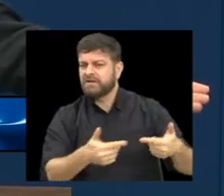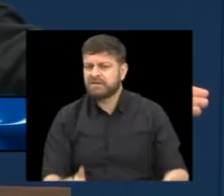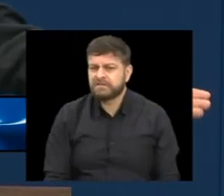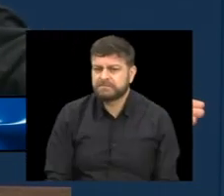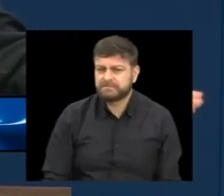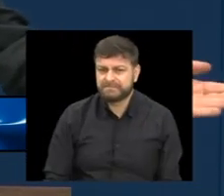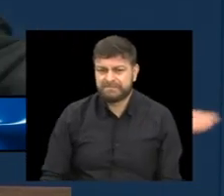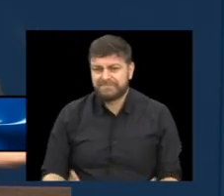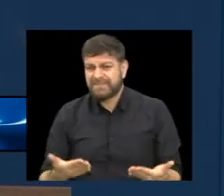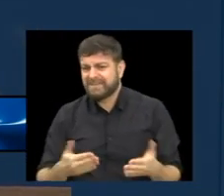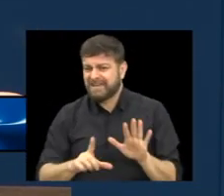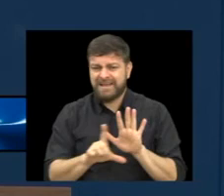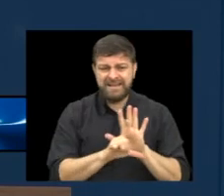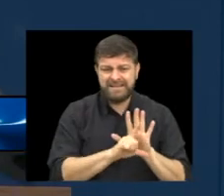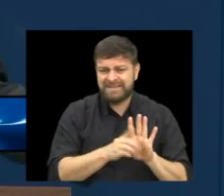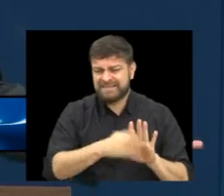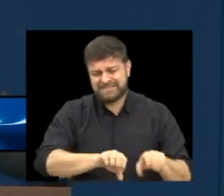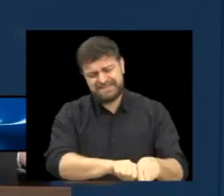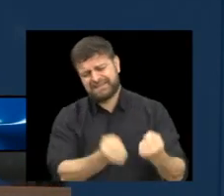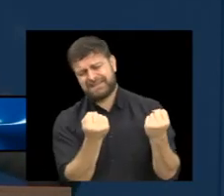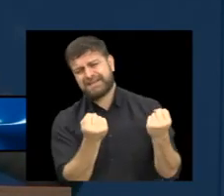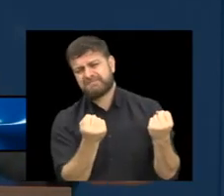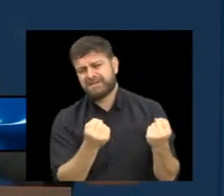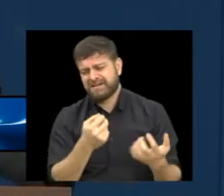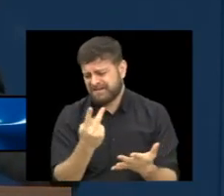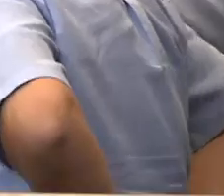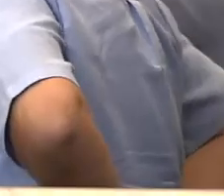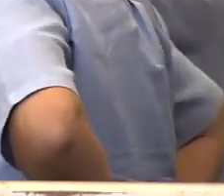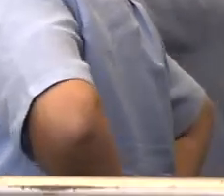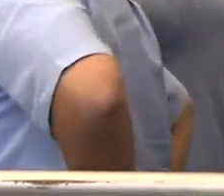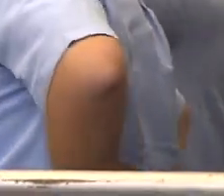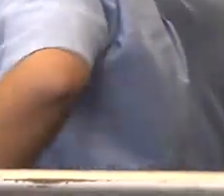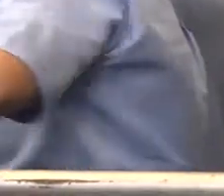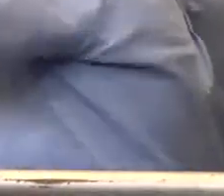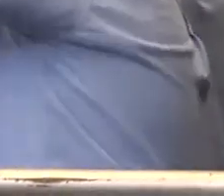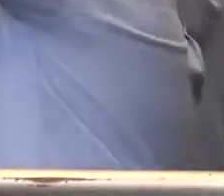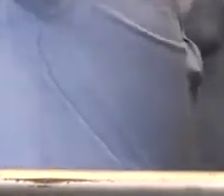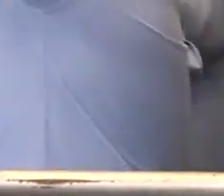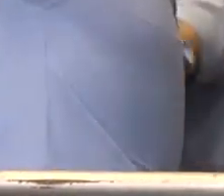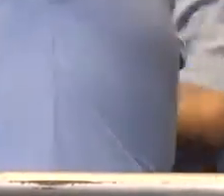Então essa lei já nasce praticamente morta, meus companheiros. Apesar da